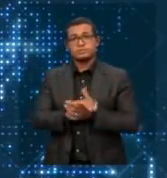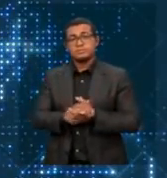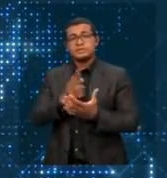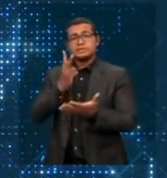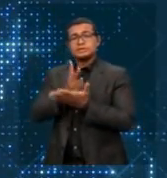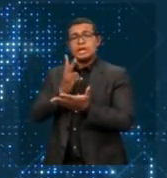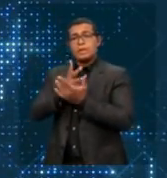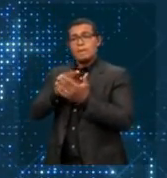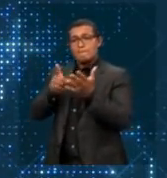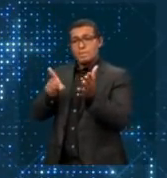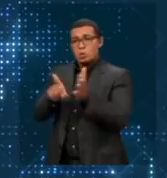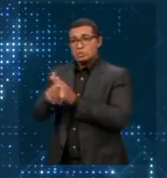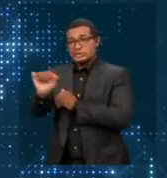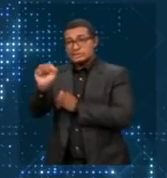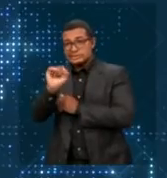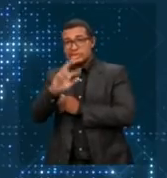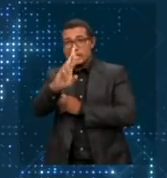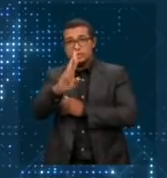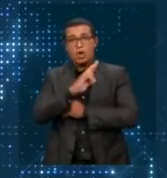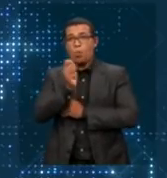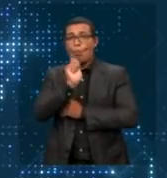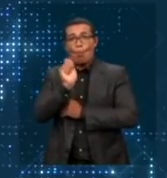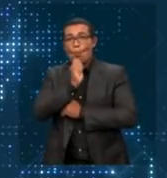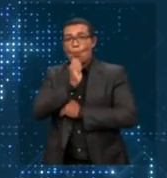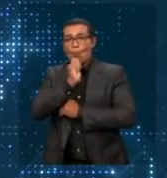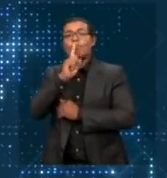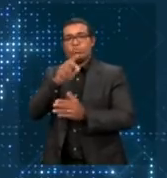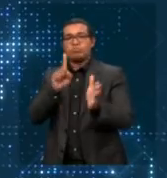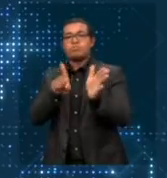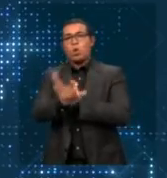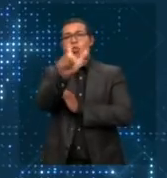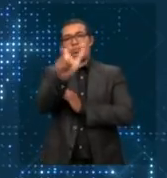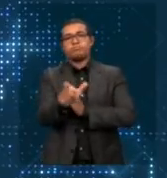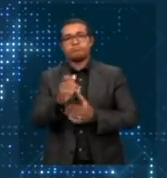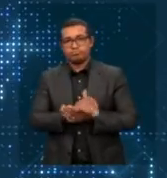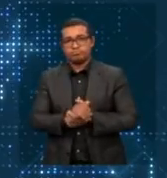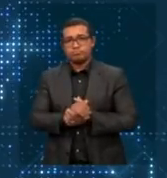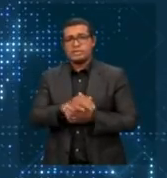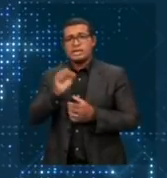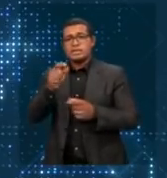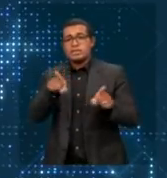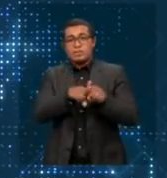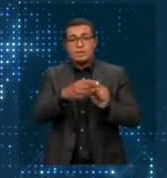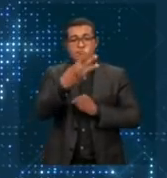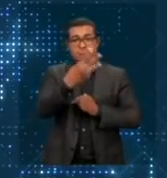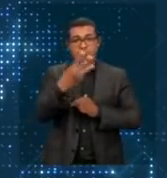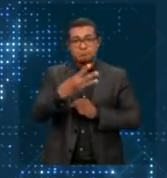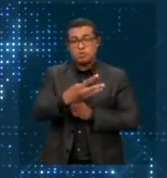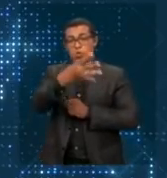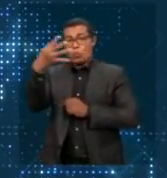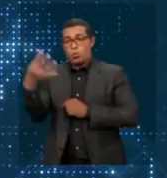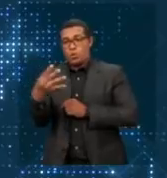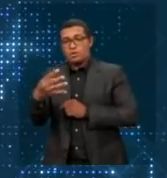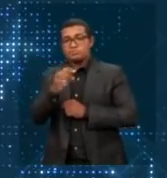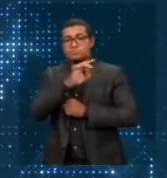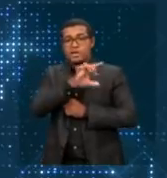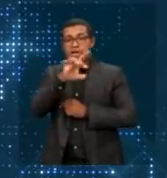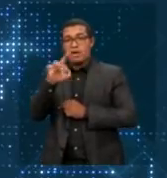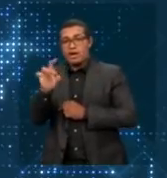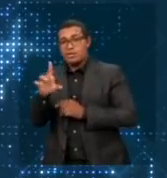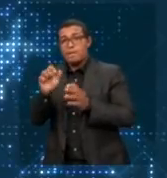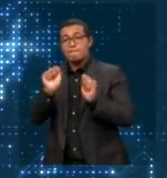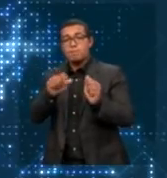ainda não respondeu no terceiro e quarto blocos cada candidato poderá ser escolhido para responder a no máximo